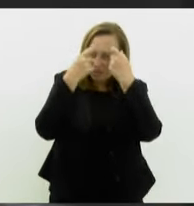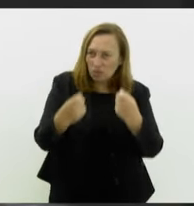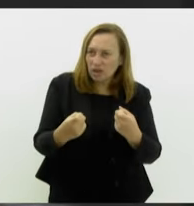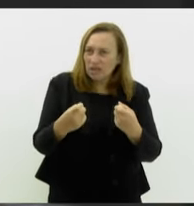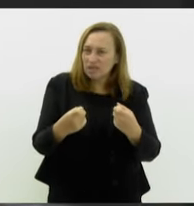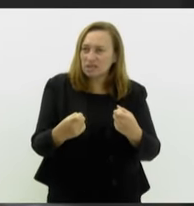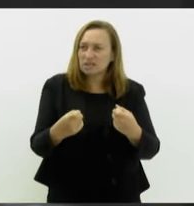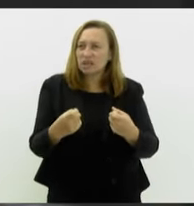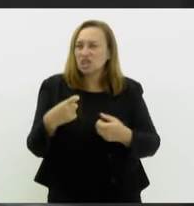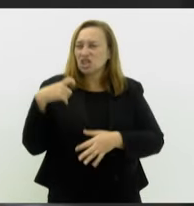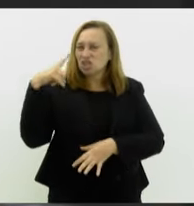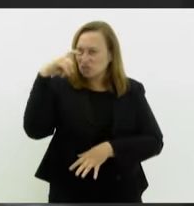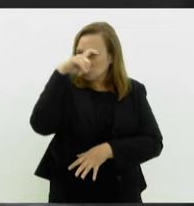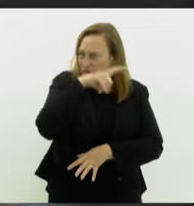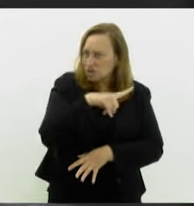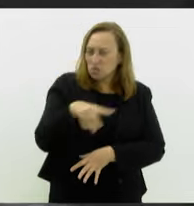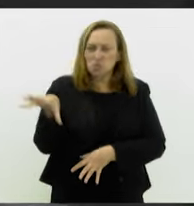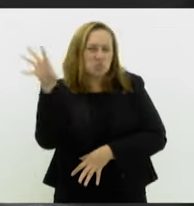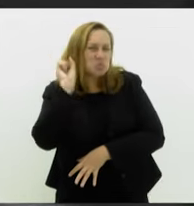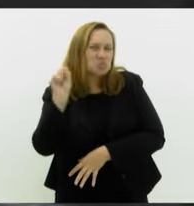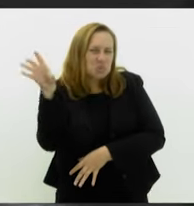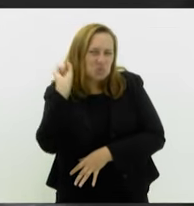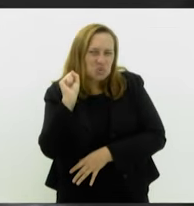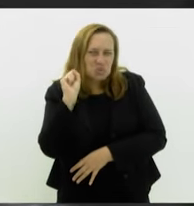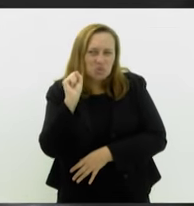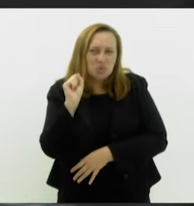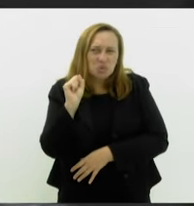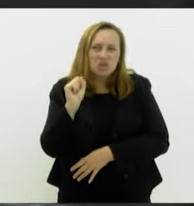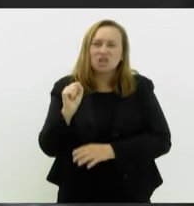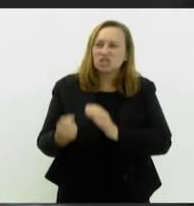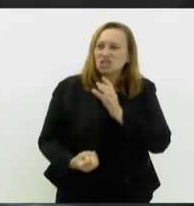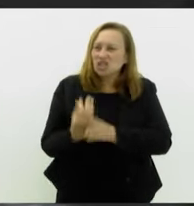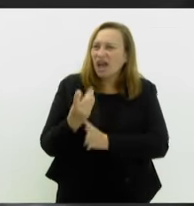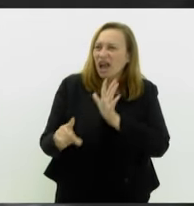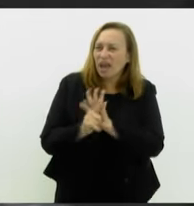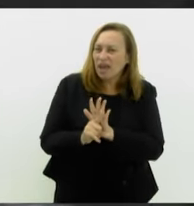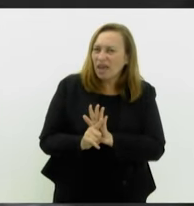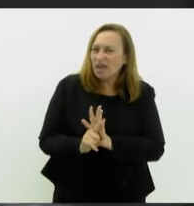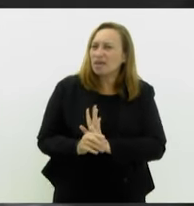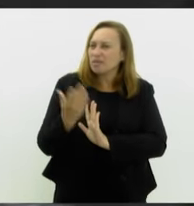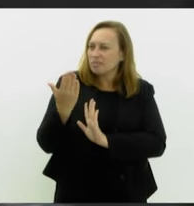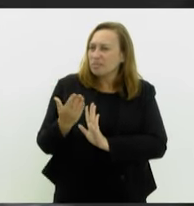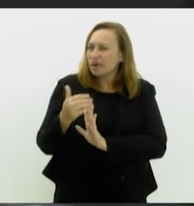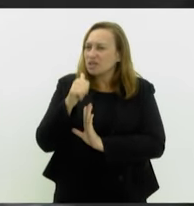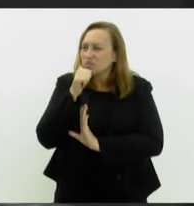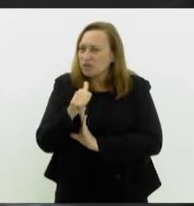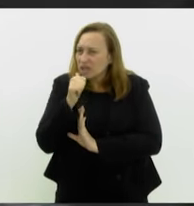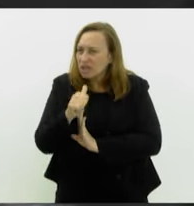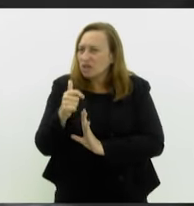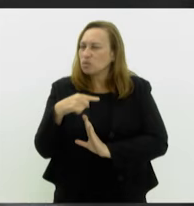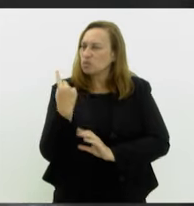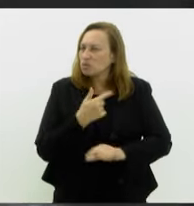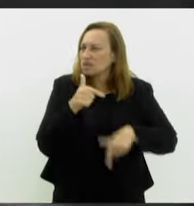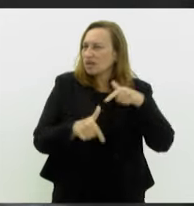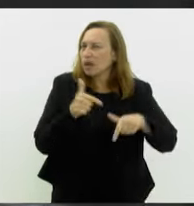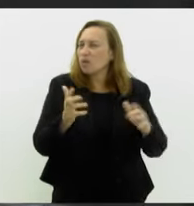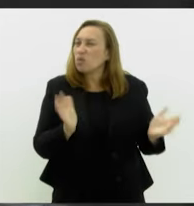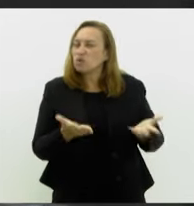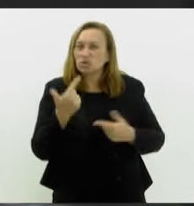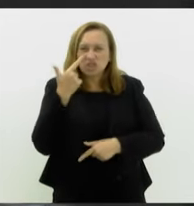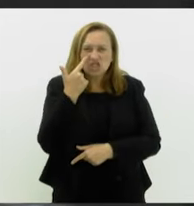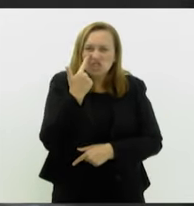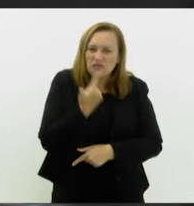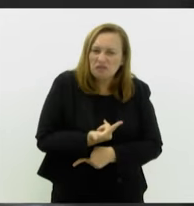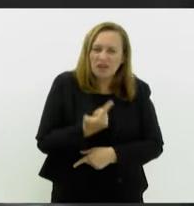muito duro né E e essa escuta que a gente faz e le lá para essas mulheres que é Nossa função hoje mas quando a gente acha que tá no fundo do